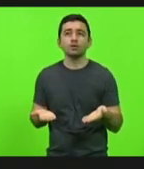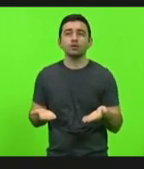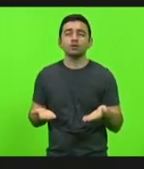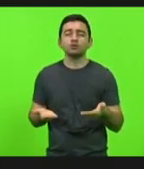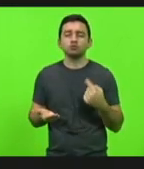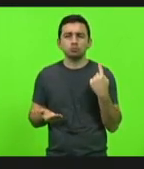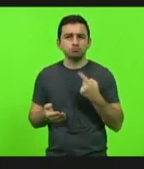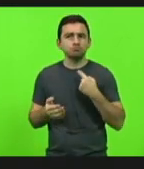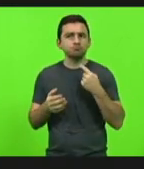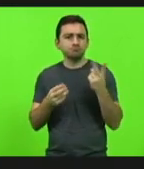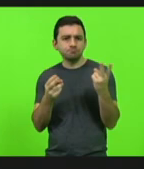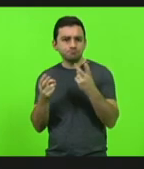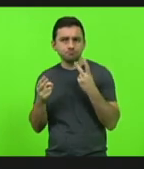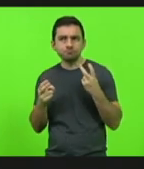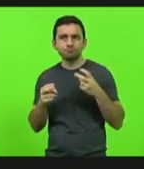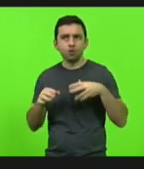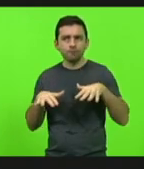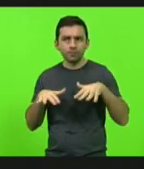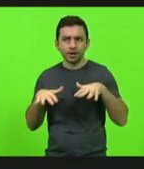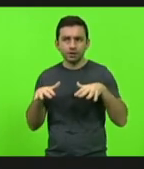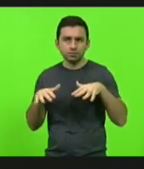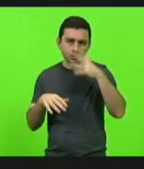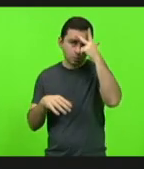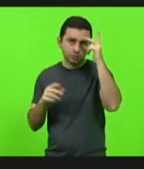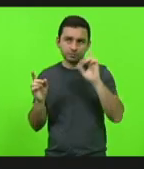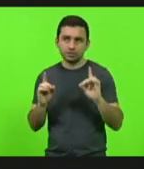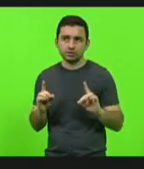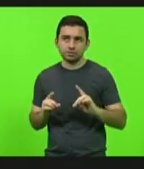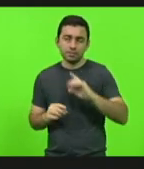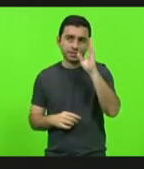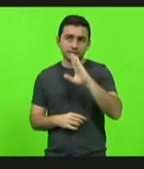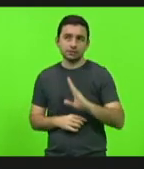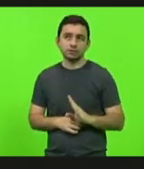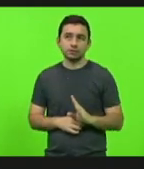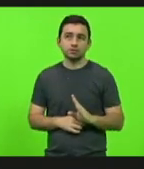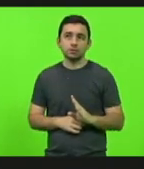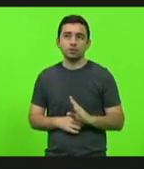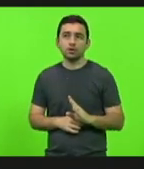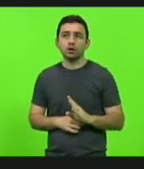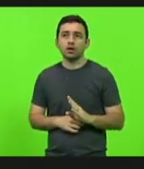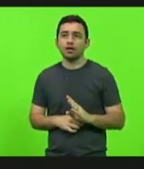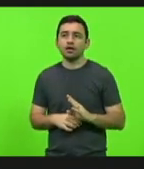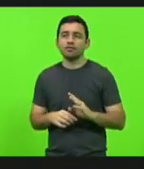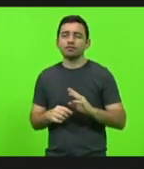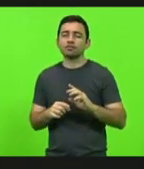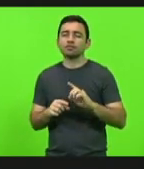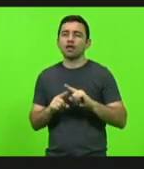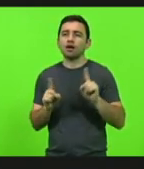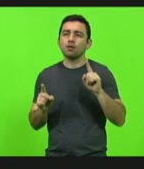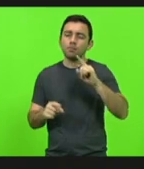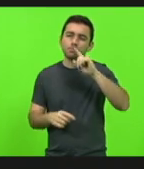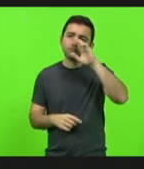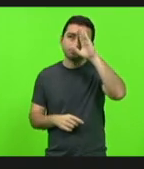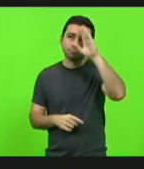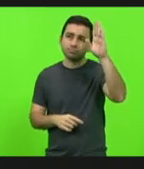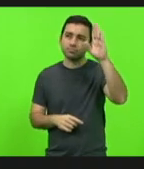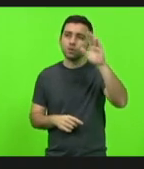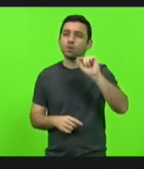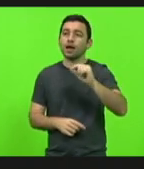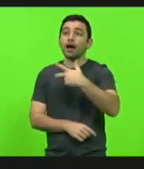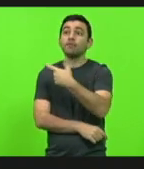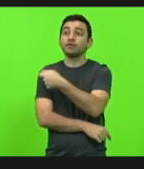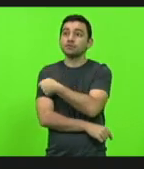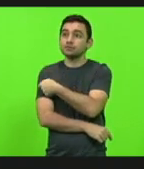movimento das pessoas com deficiência no Brasil é que foi a questão da não priorização Logo no início da